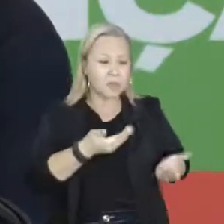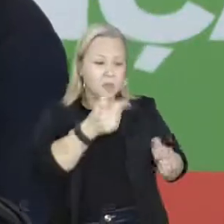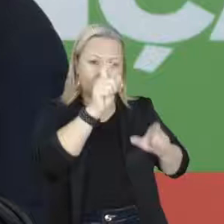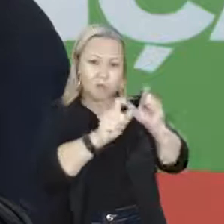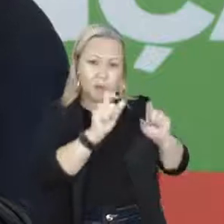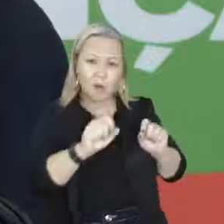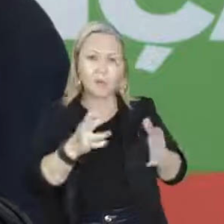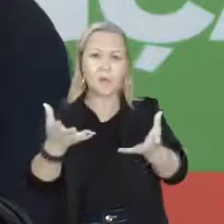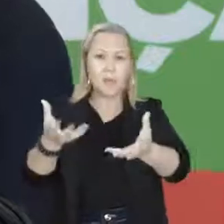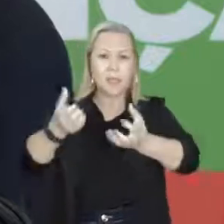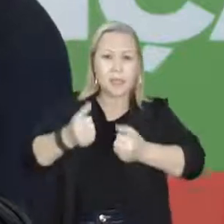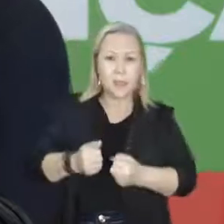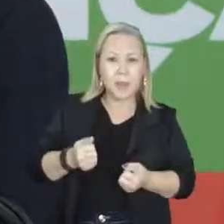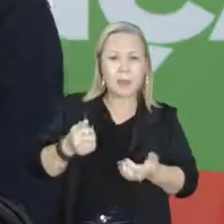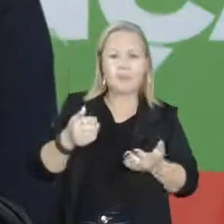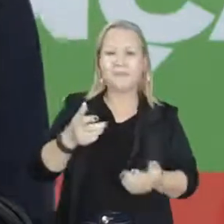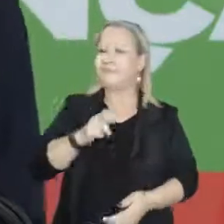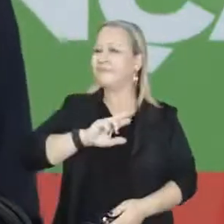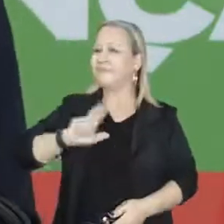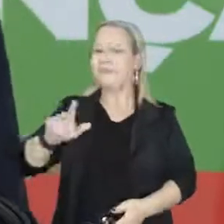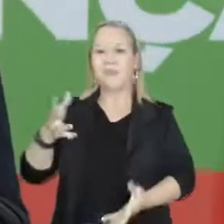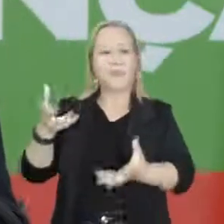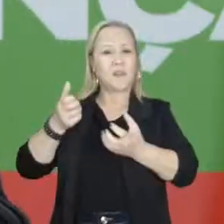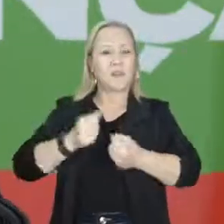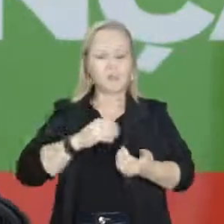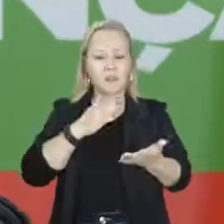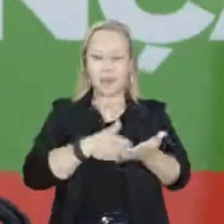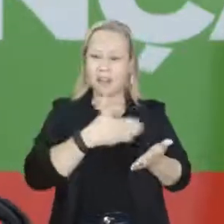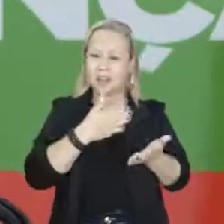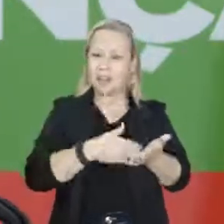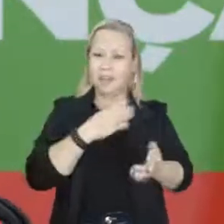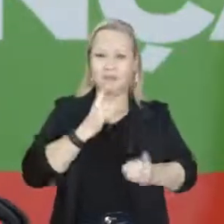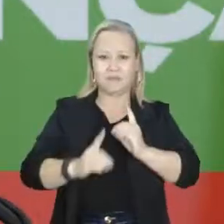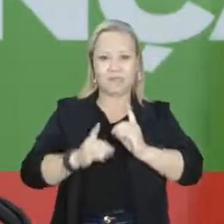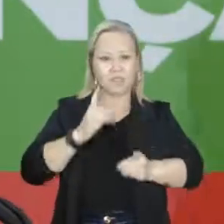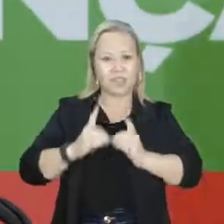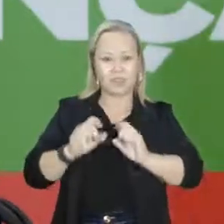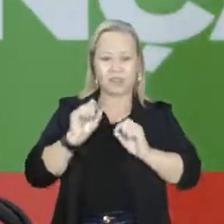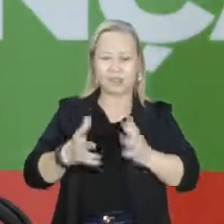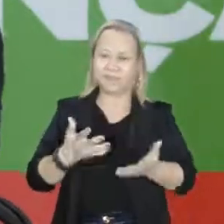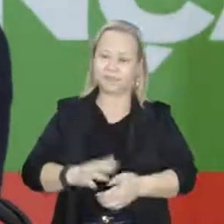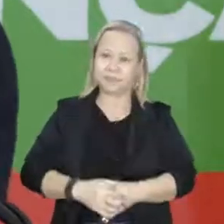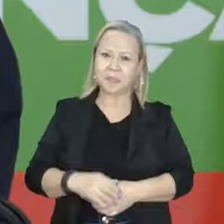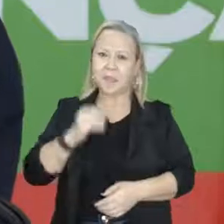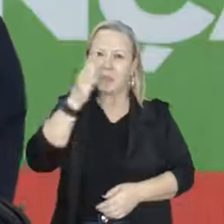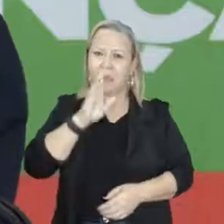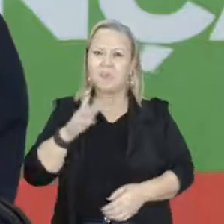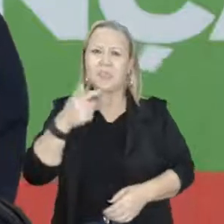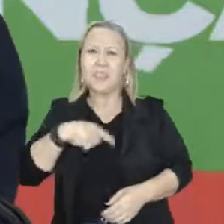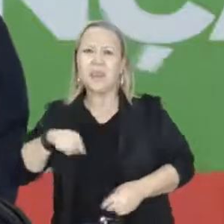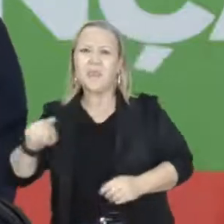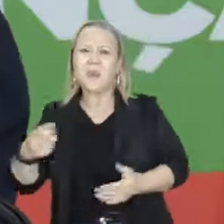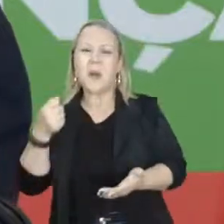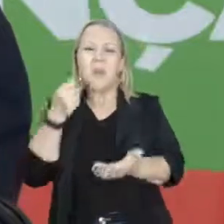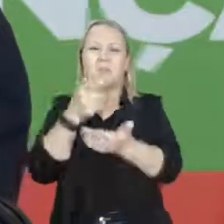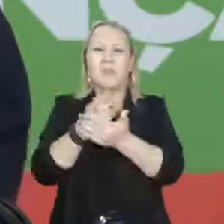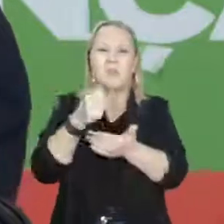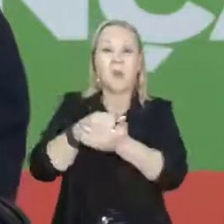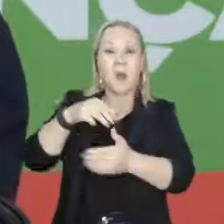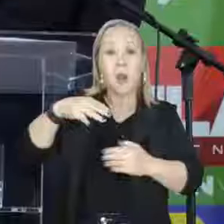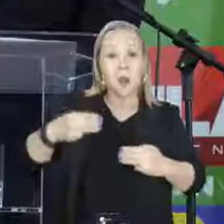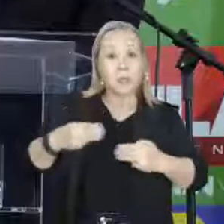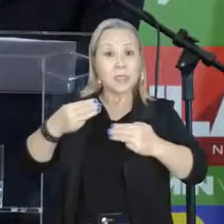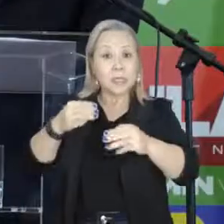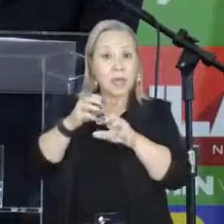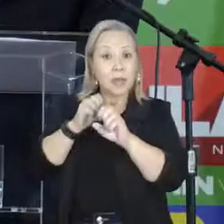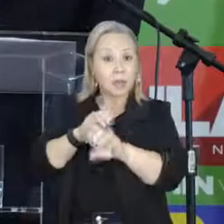ele não mandou confeccionar os livros didáticos para o Brasil, que já foi o maior comprador, o MEC já foi o maior comprador de